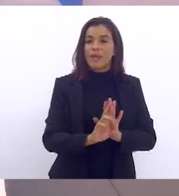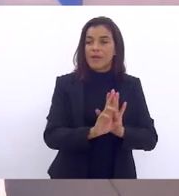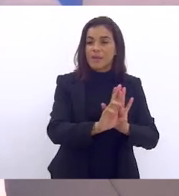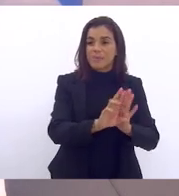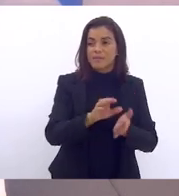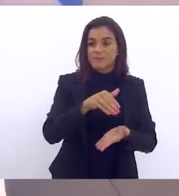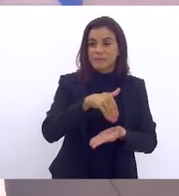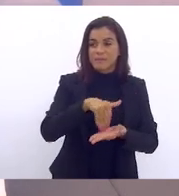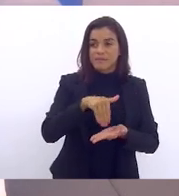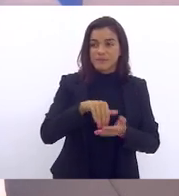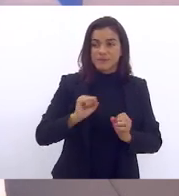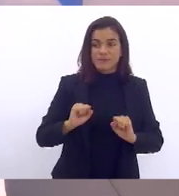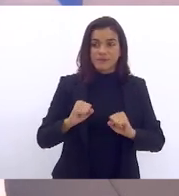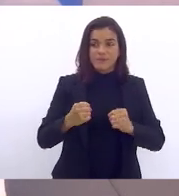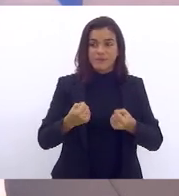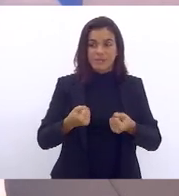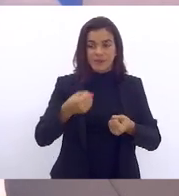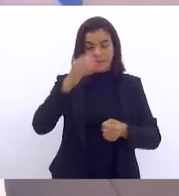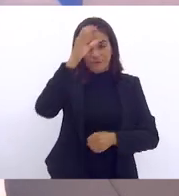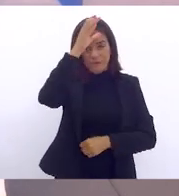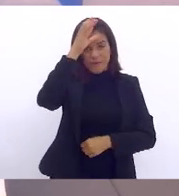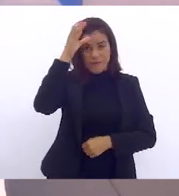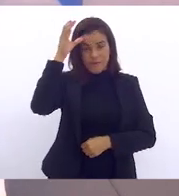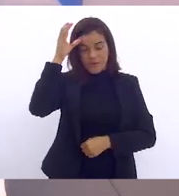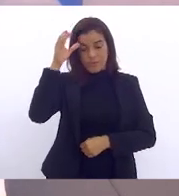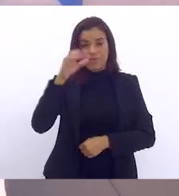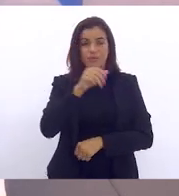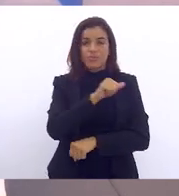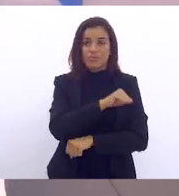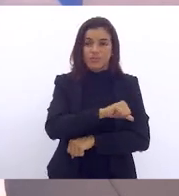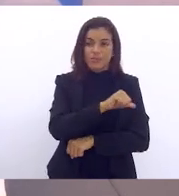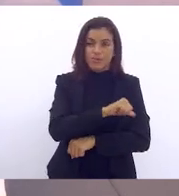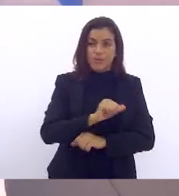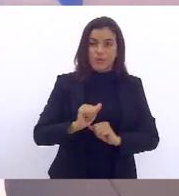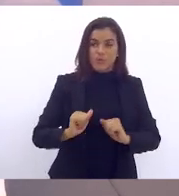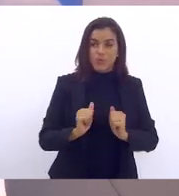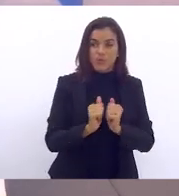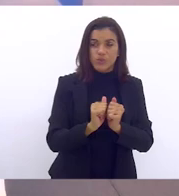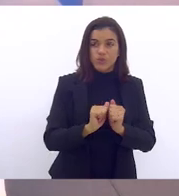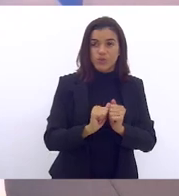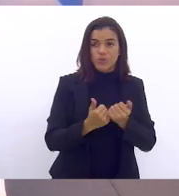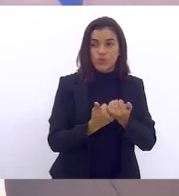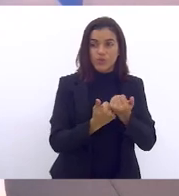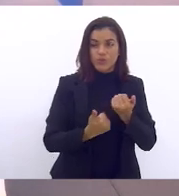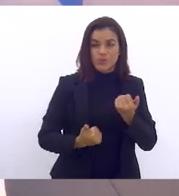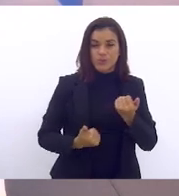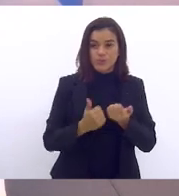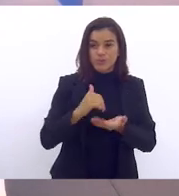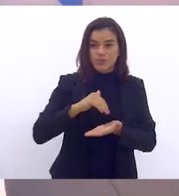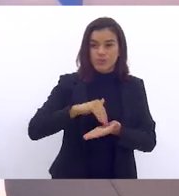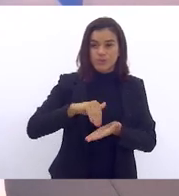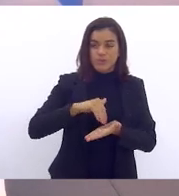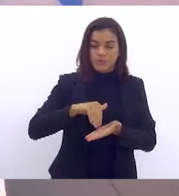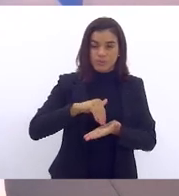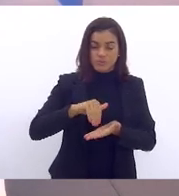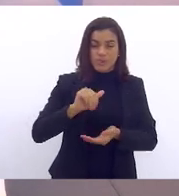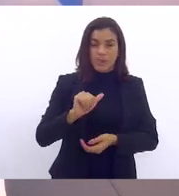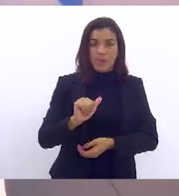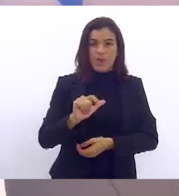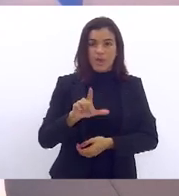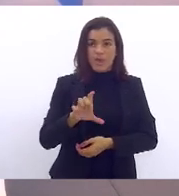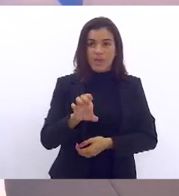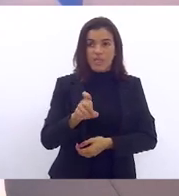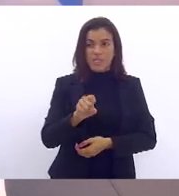de Defesa do Consumidor do Estado do Rio de Janeiro junto com o subsecretário que é o Senor Alessandro